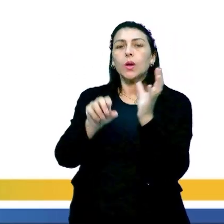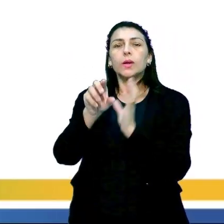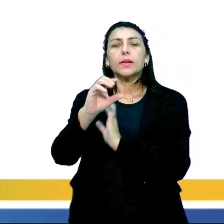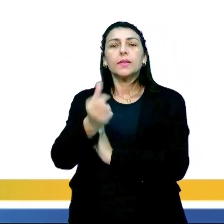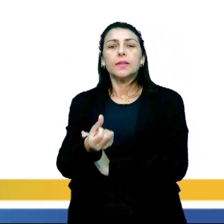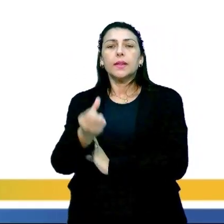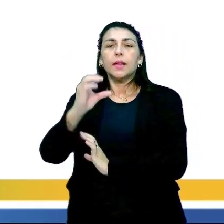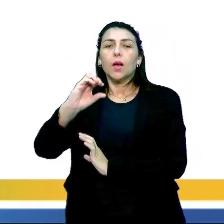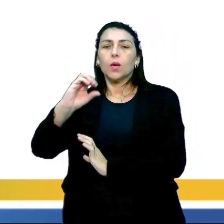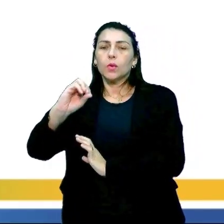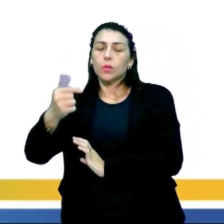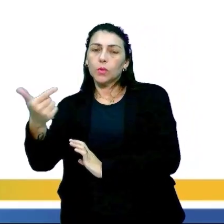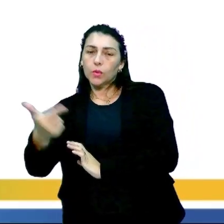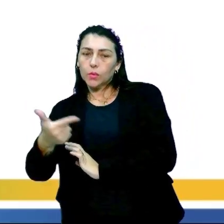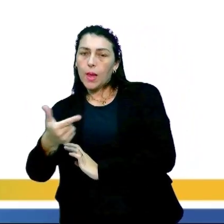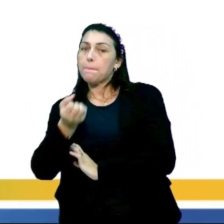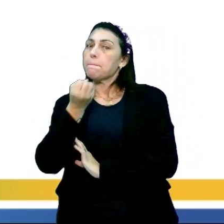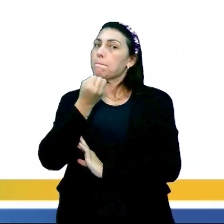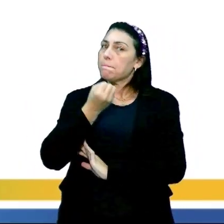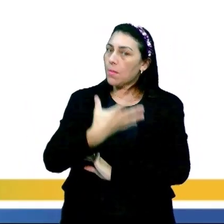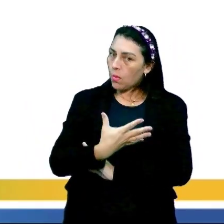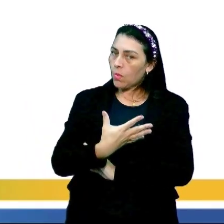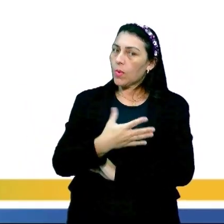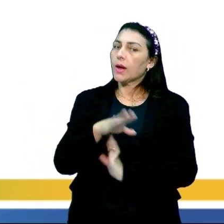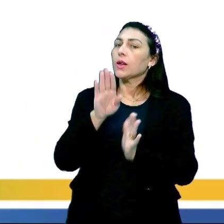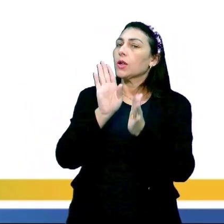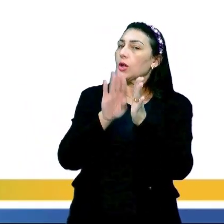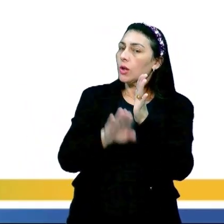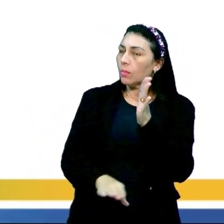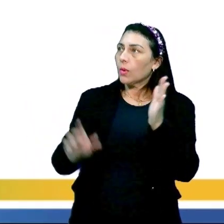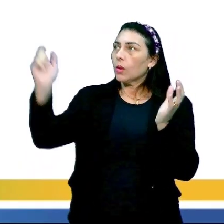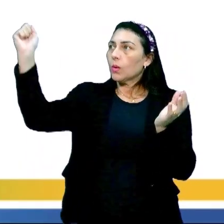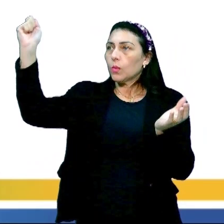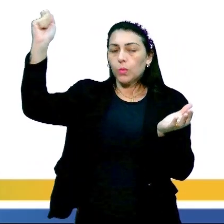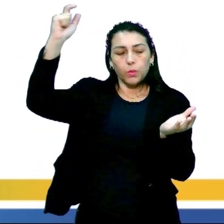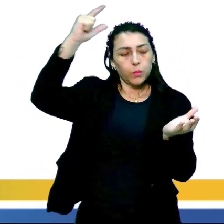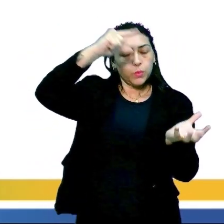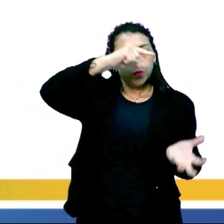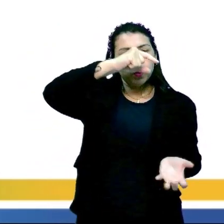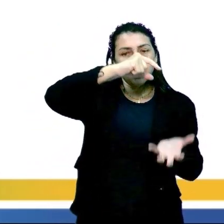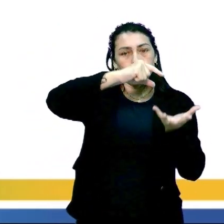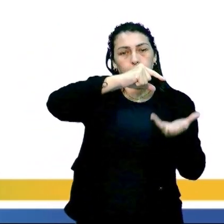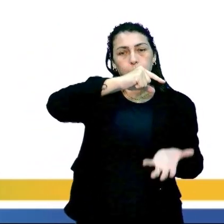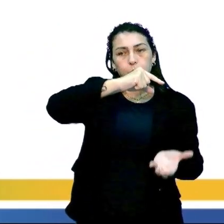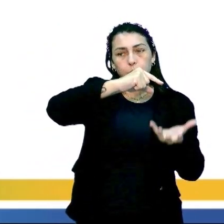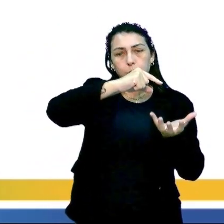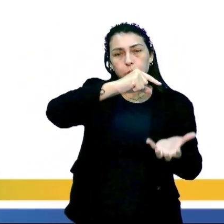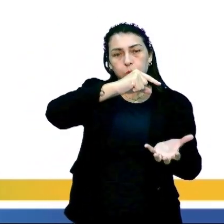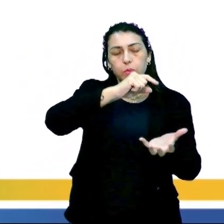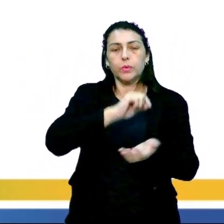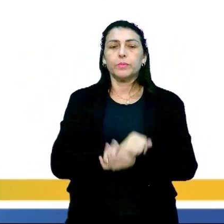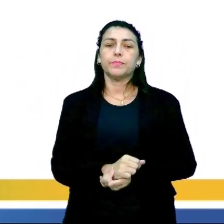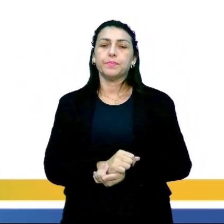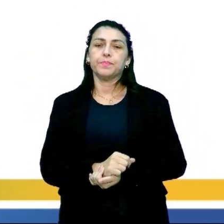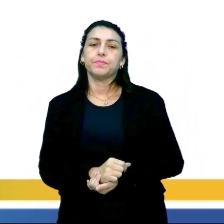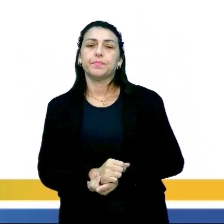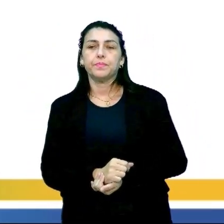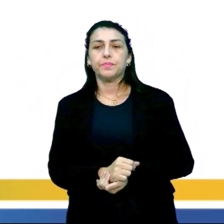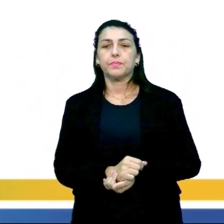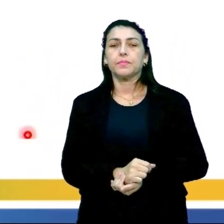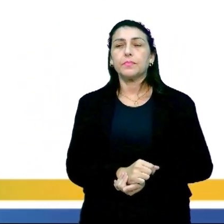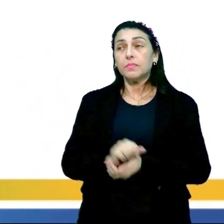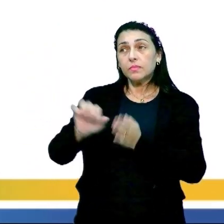de carbono na atmosfera. Isso é bom, que diminui o aquecimento global. Então tá, o sequestro de